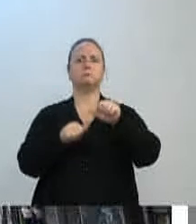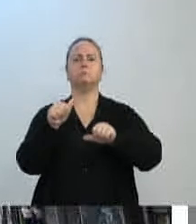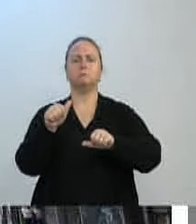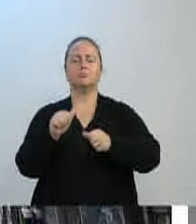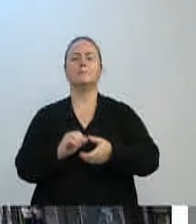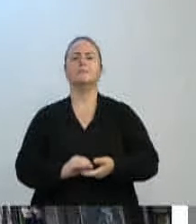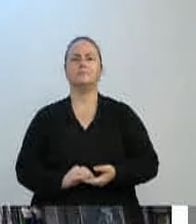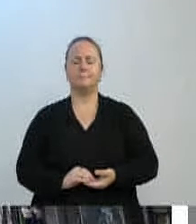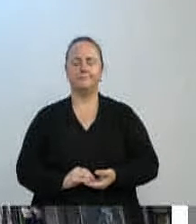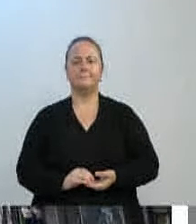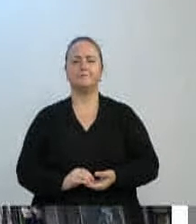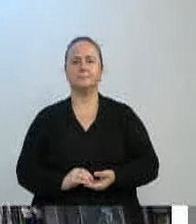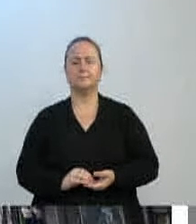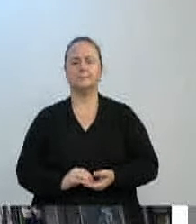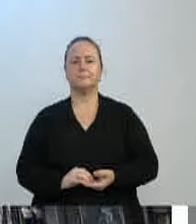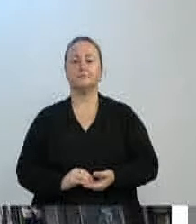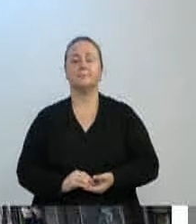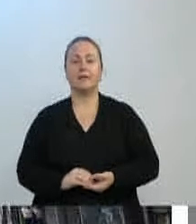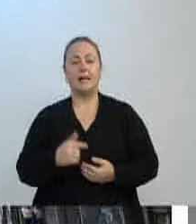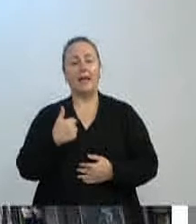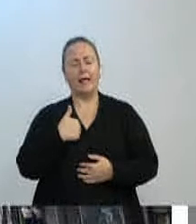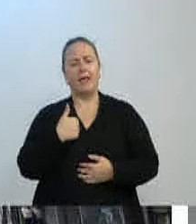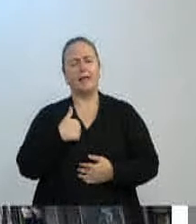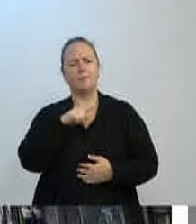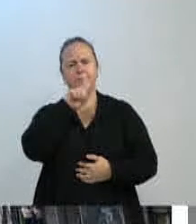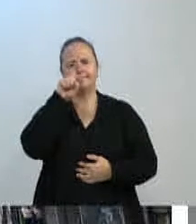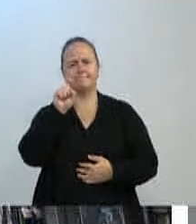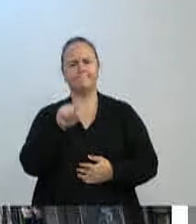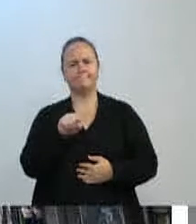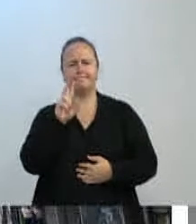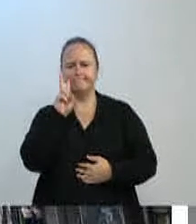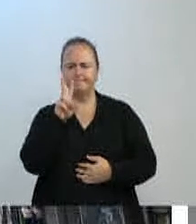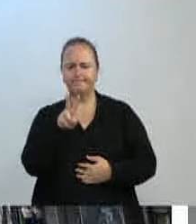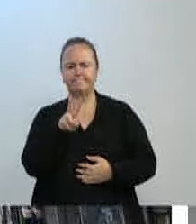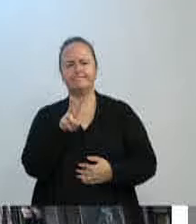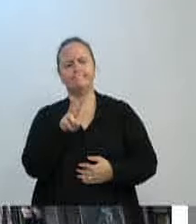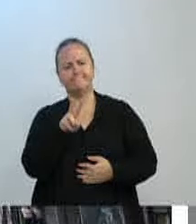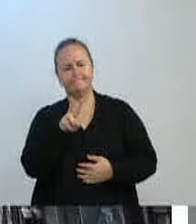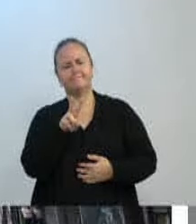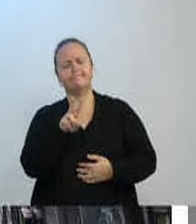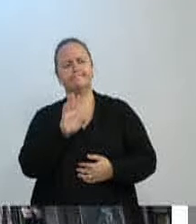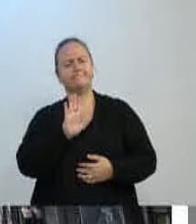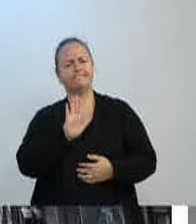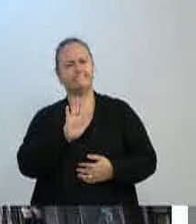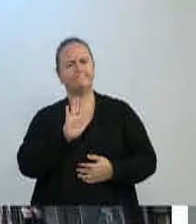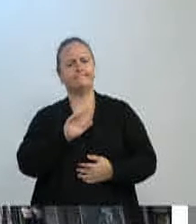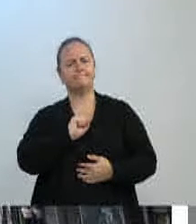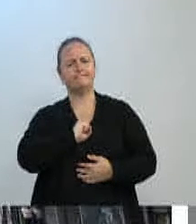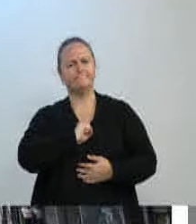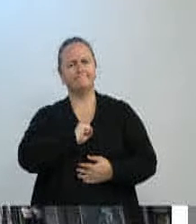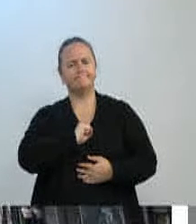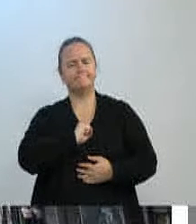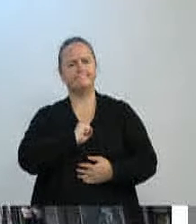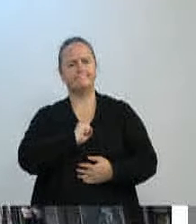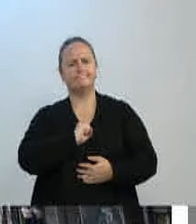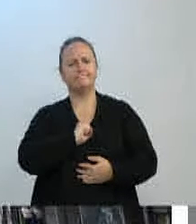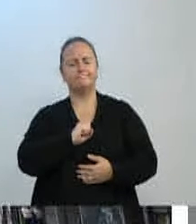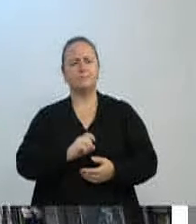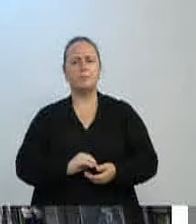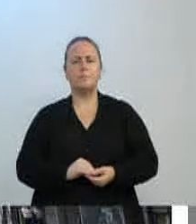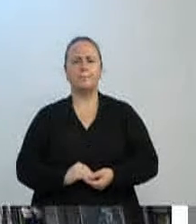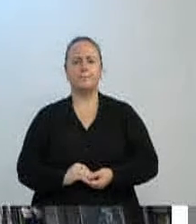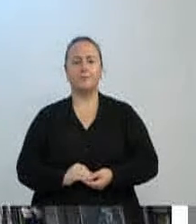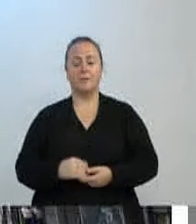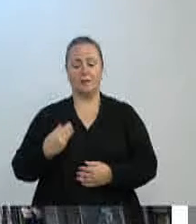a pergunta que eu me faço, quando eu vejo essas imagens, é assim, pelo que ela